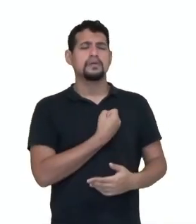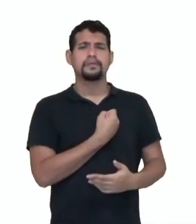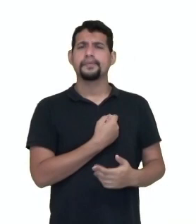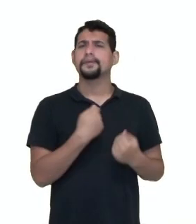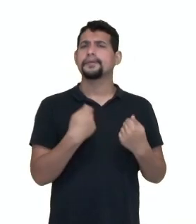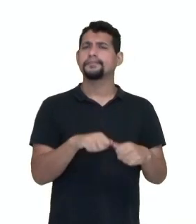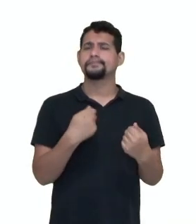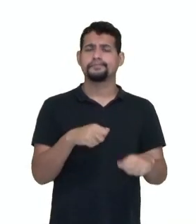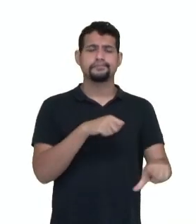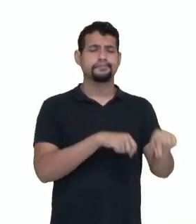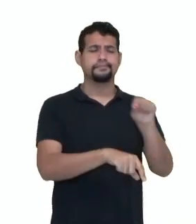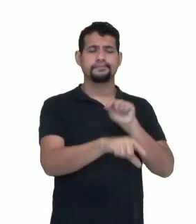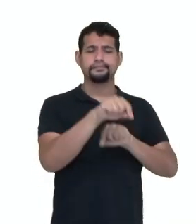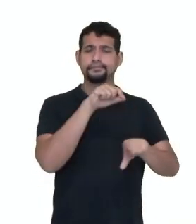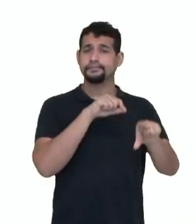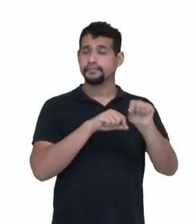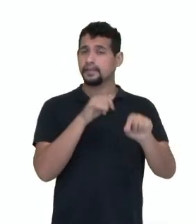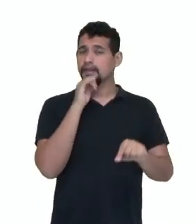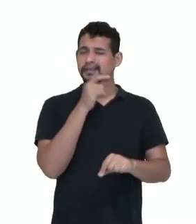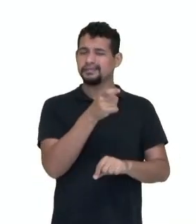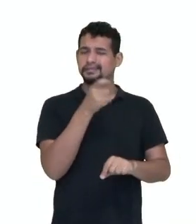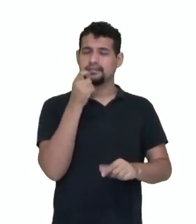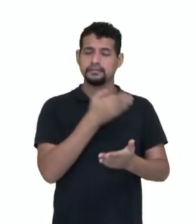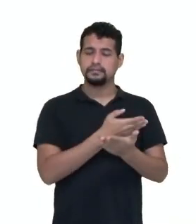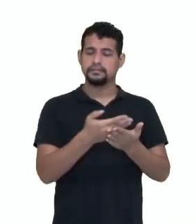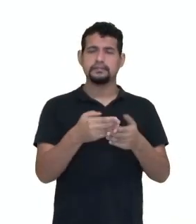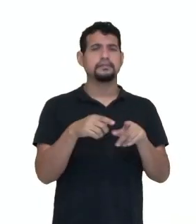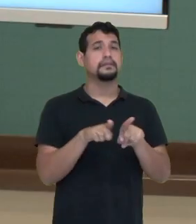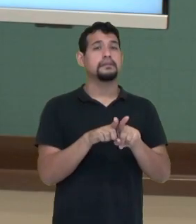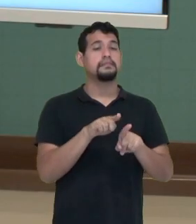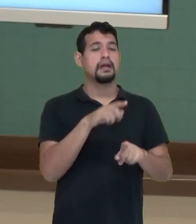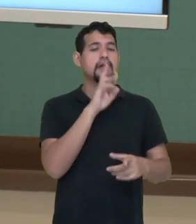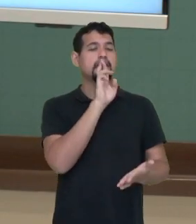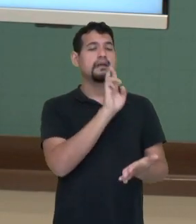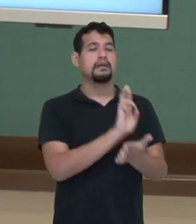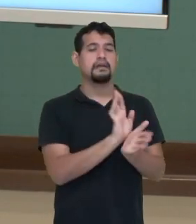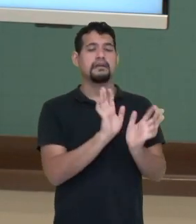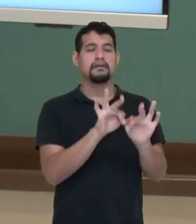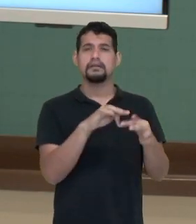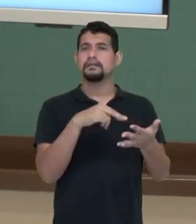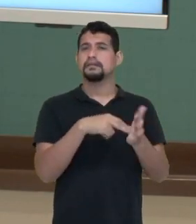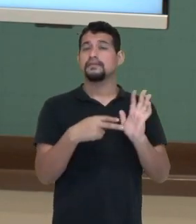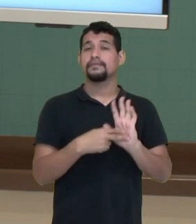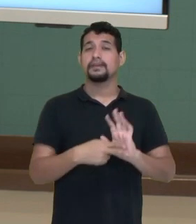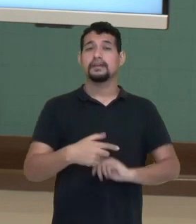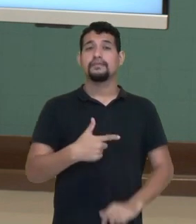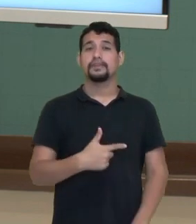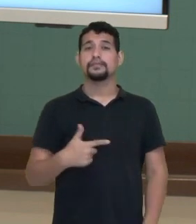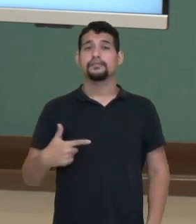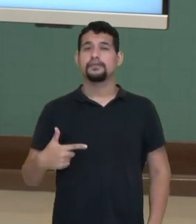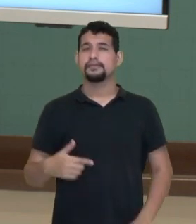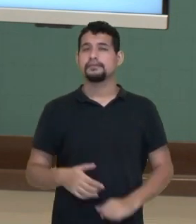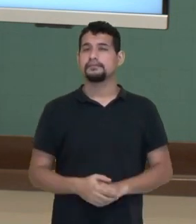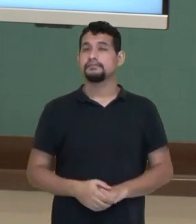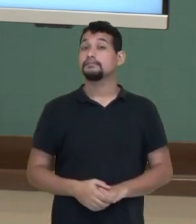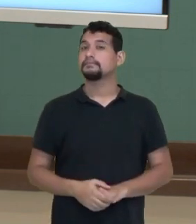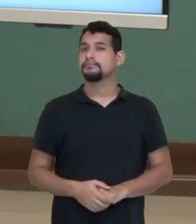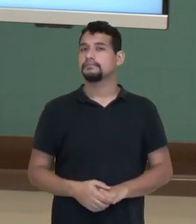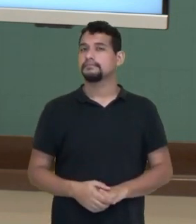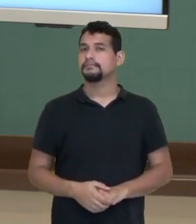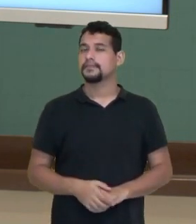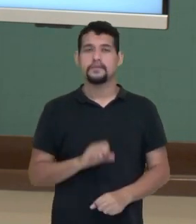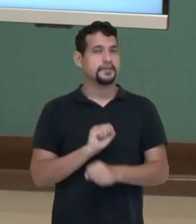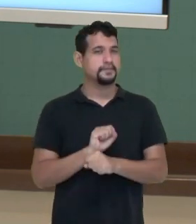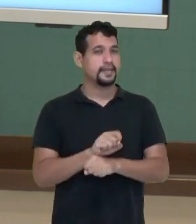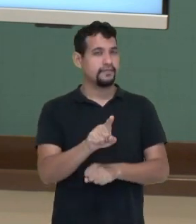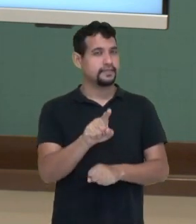ser escolhido, lá o x do começo, né? Para que o resultado final seja 22. Eu vou dar